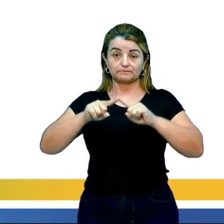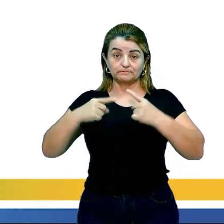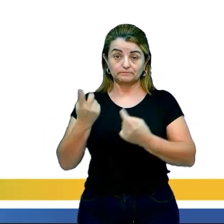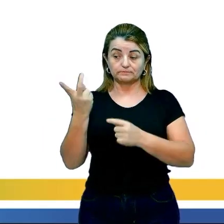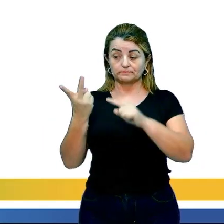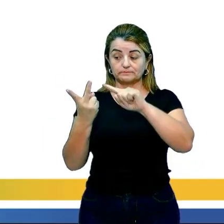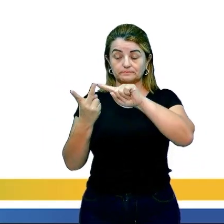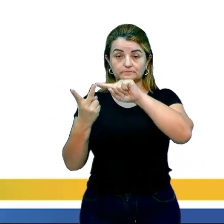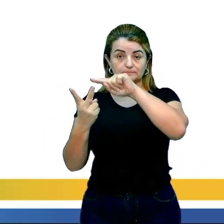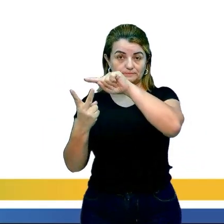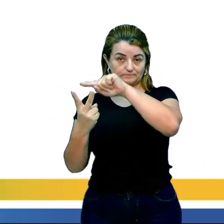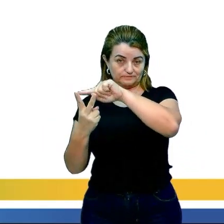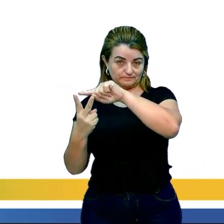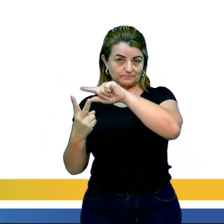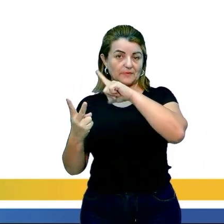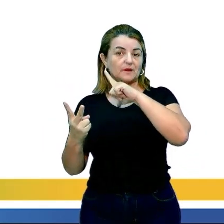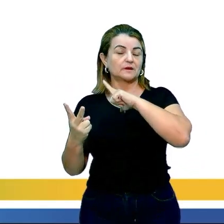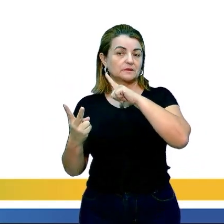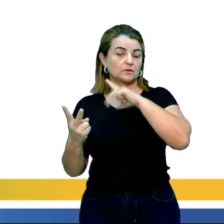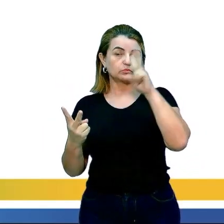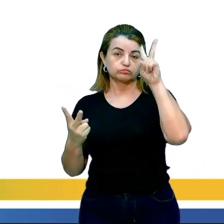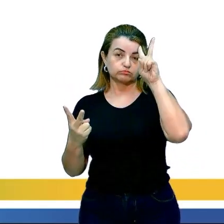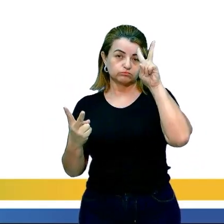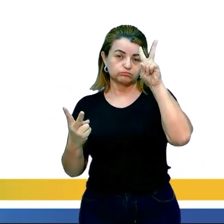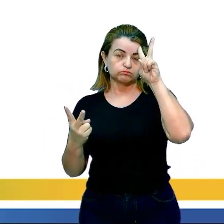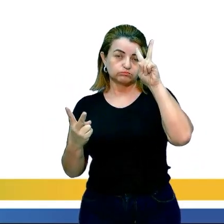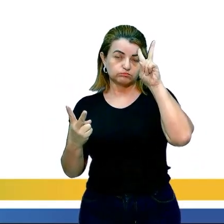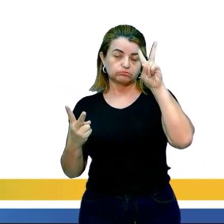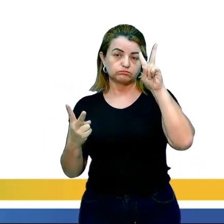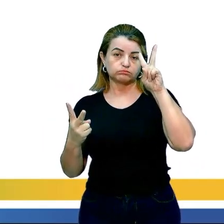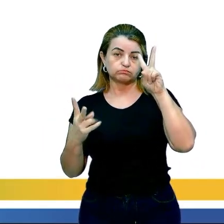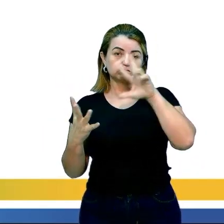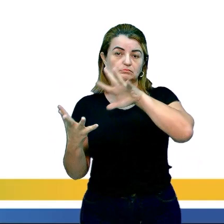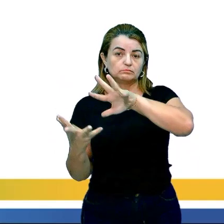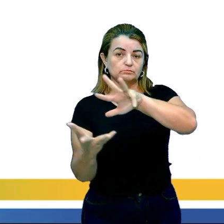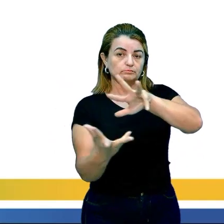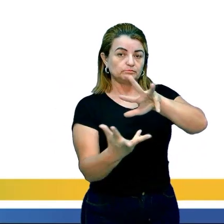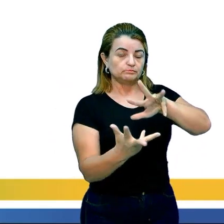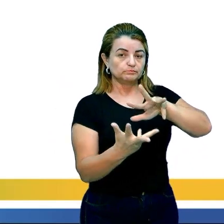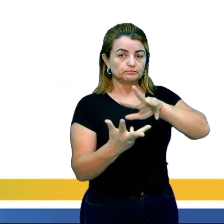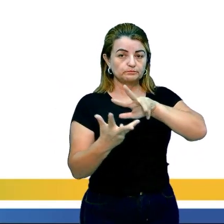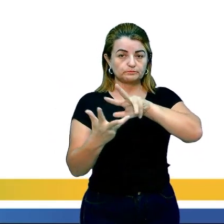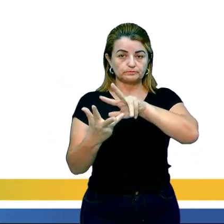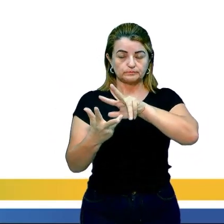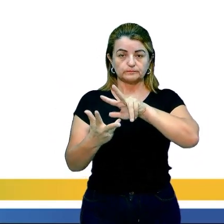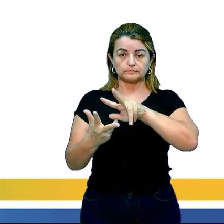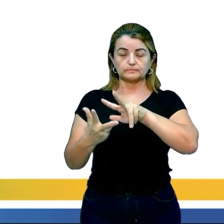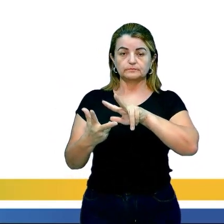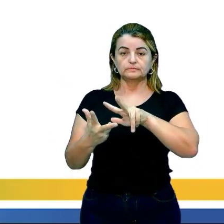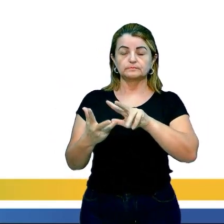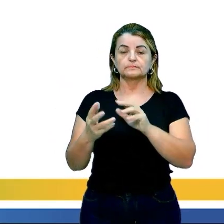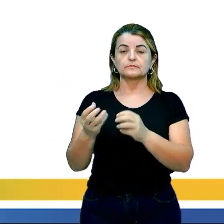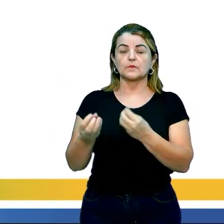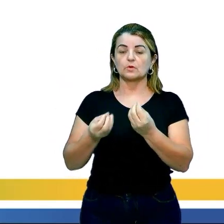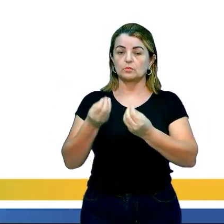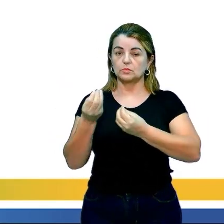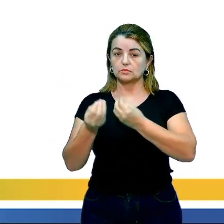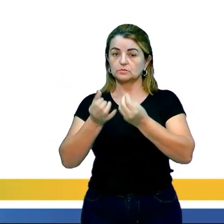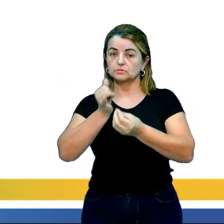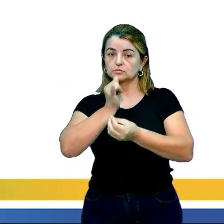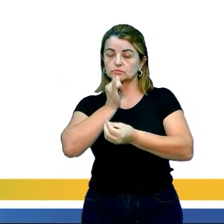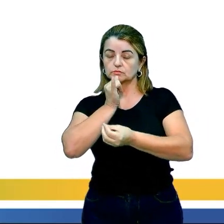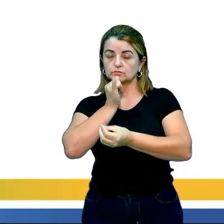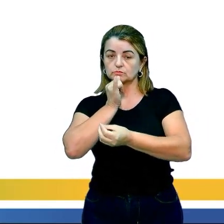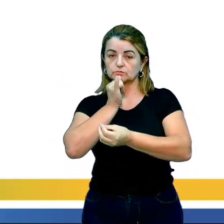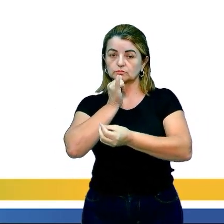espartas tem um legado né até hoje para a humanidade preferencialmente sobre a questão da política e da educação